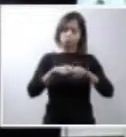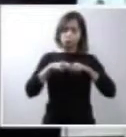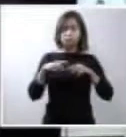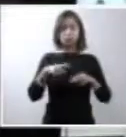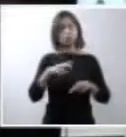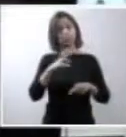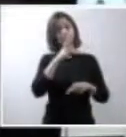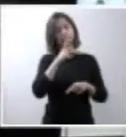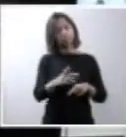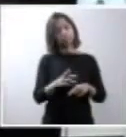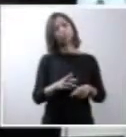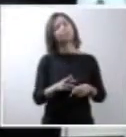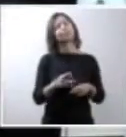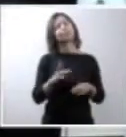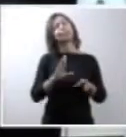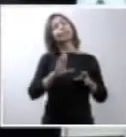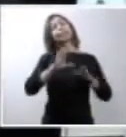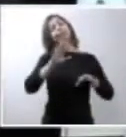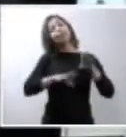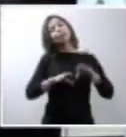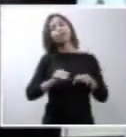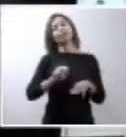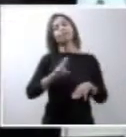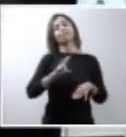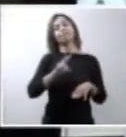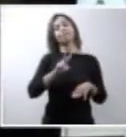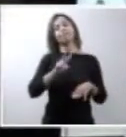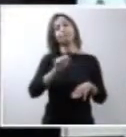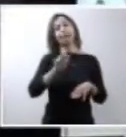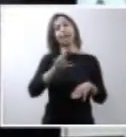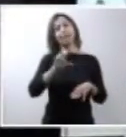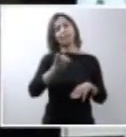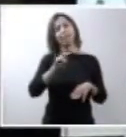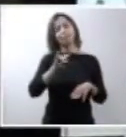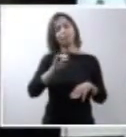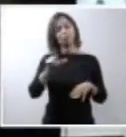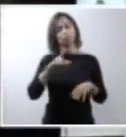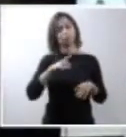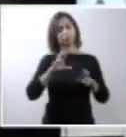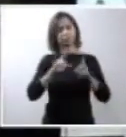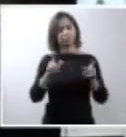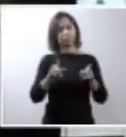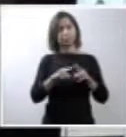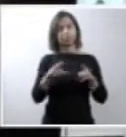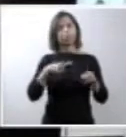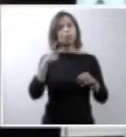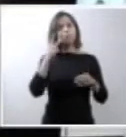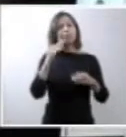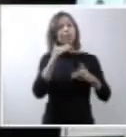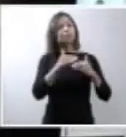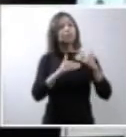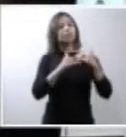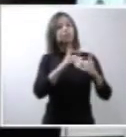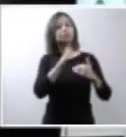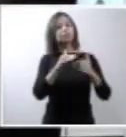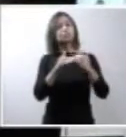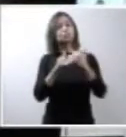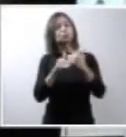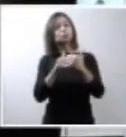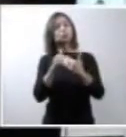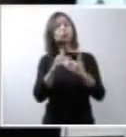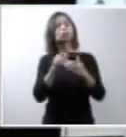resposta variável de casos de anencefalia. E esse desenvolvimento